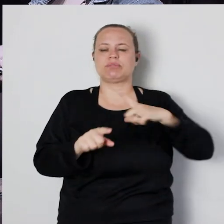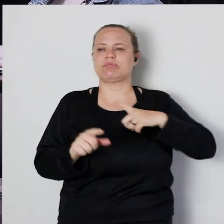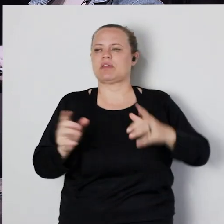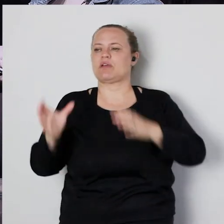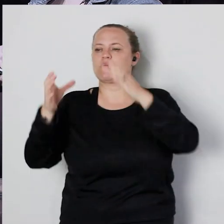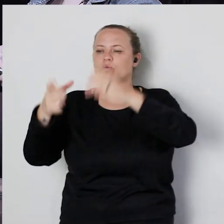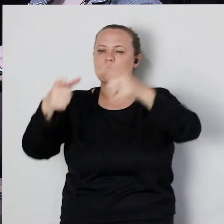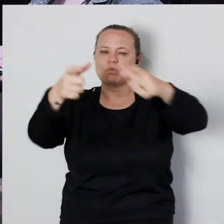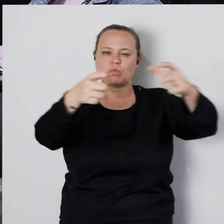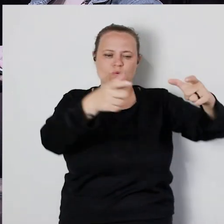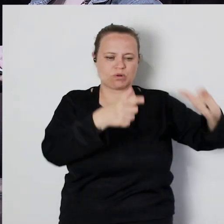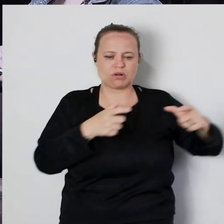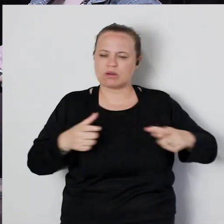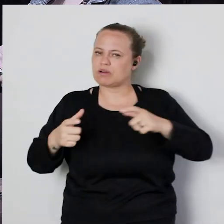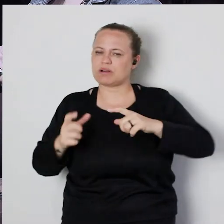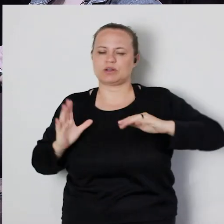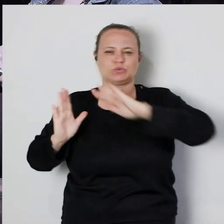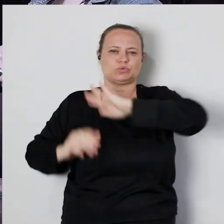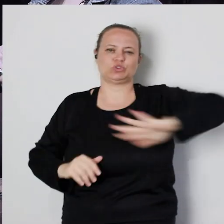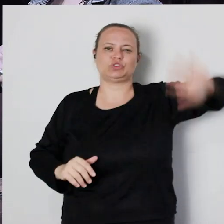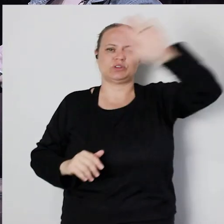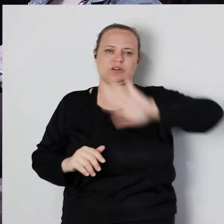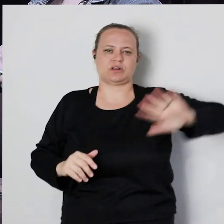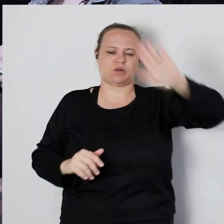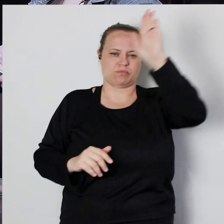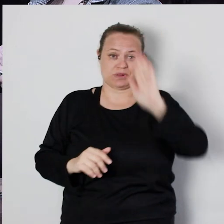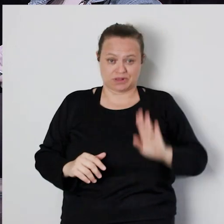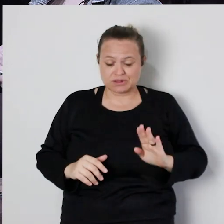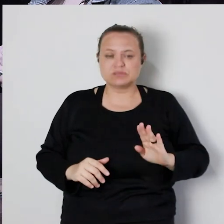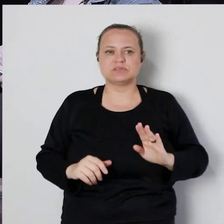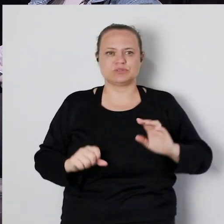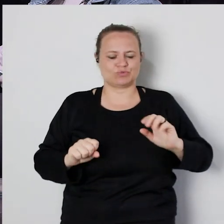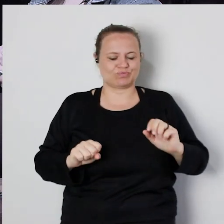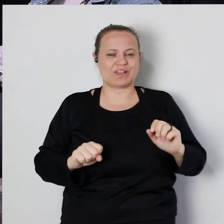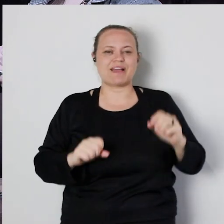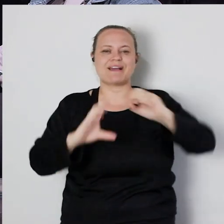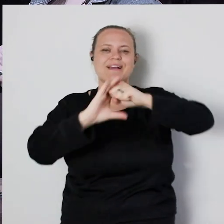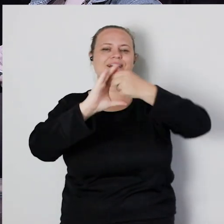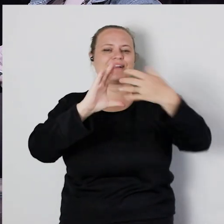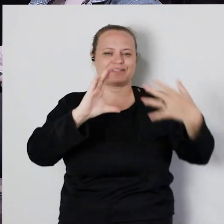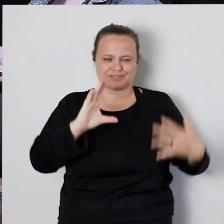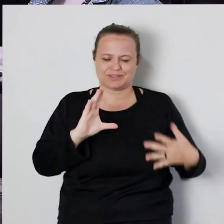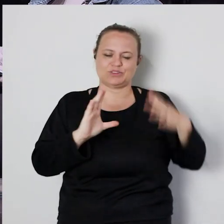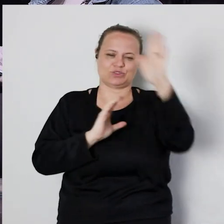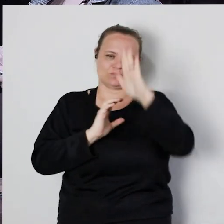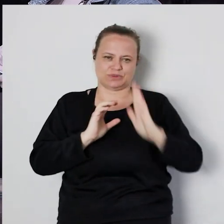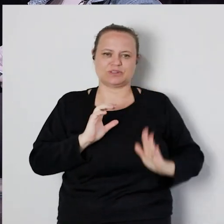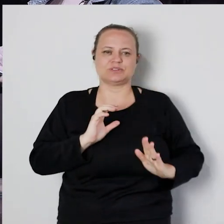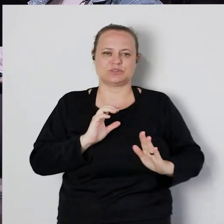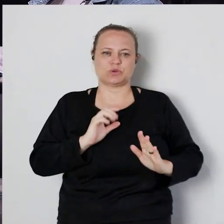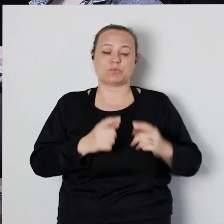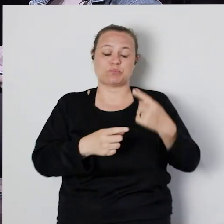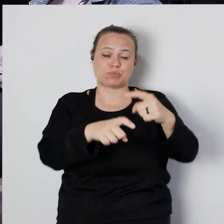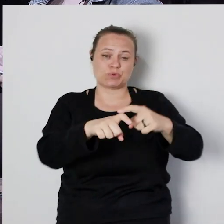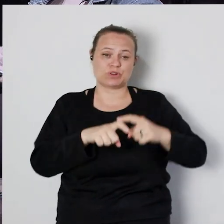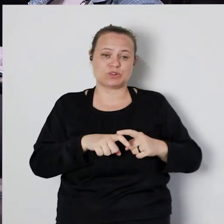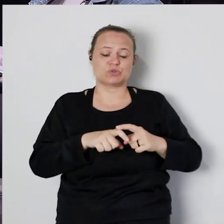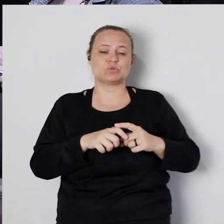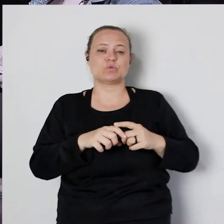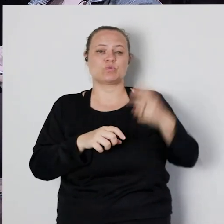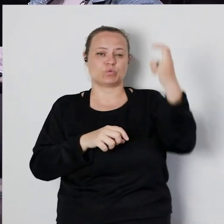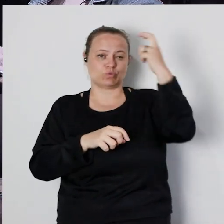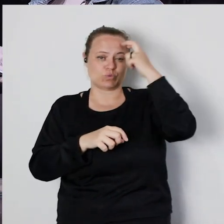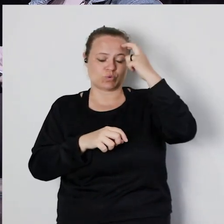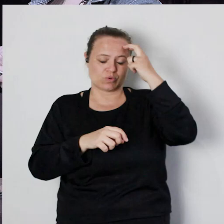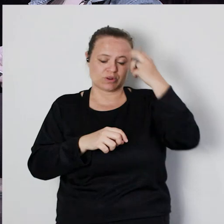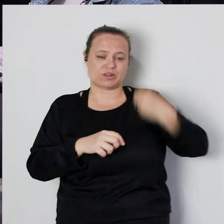sentido, mas que a produção da cultura ela se dá em todos os cantos desse país, que é o que caracteriza fortemente o Brasil. E